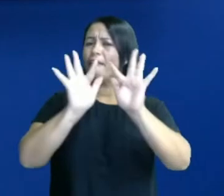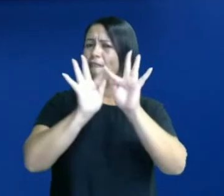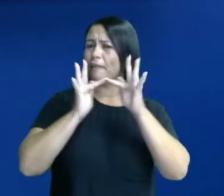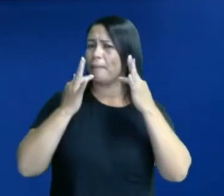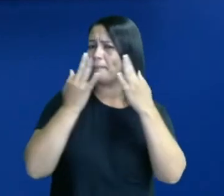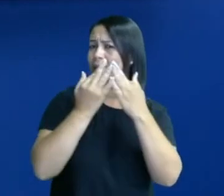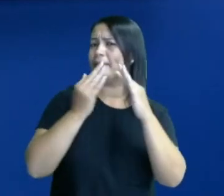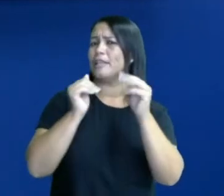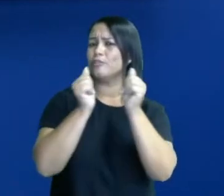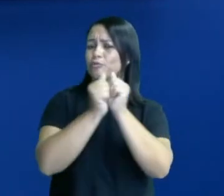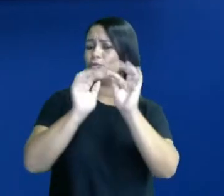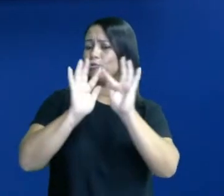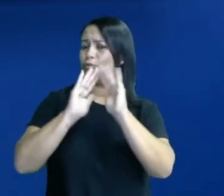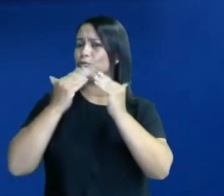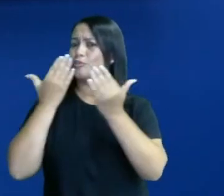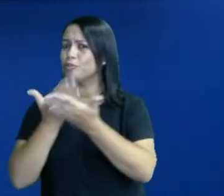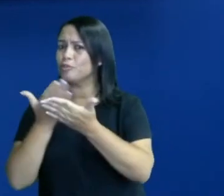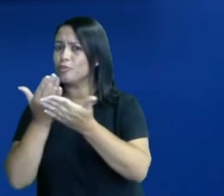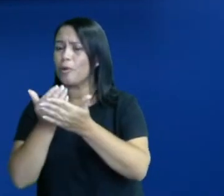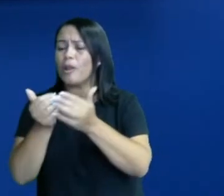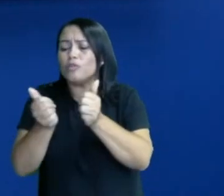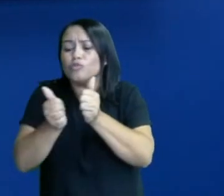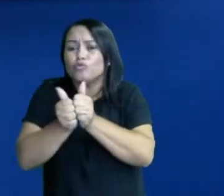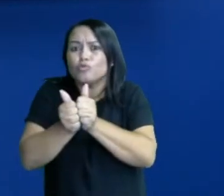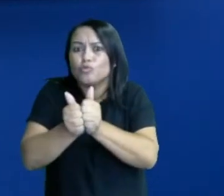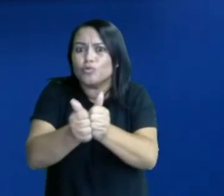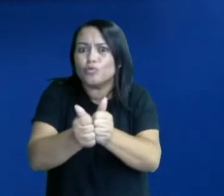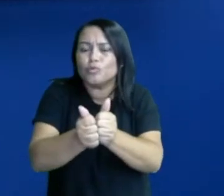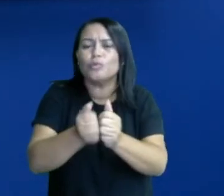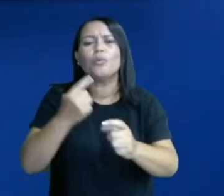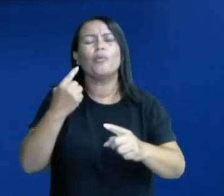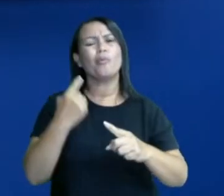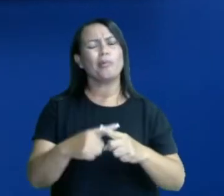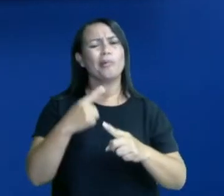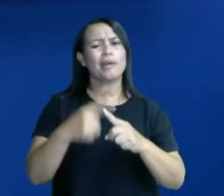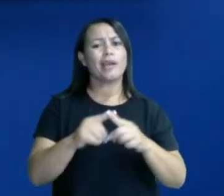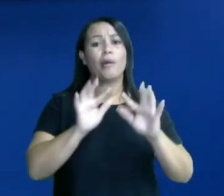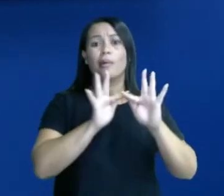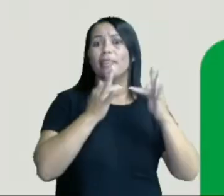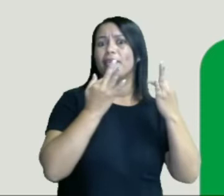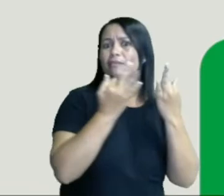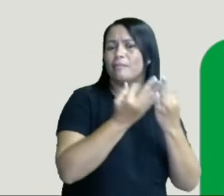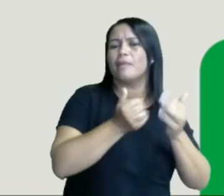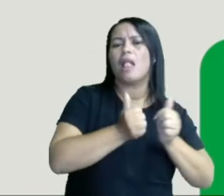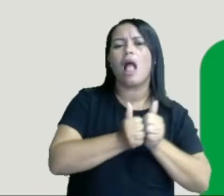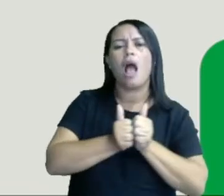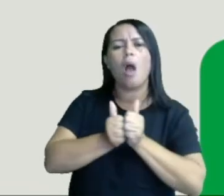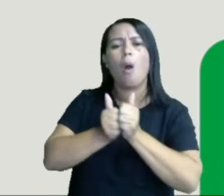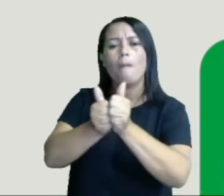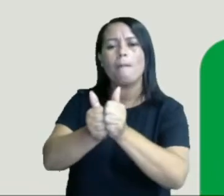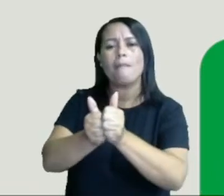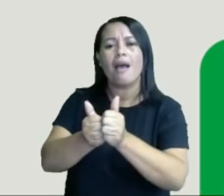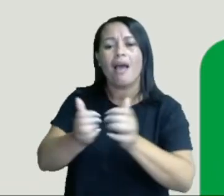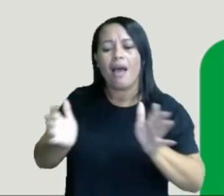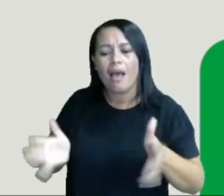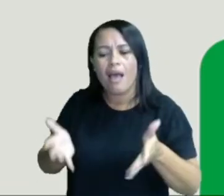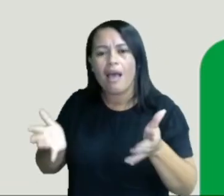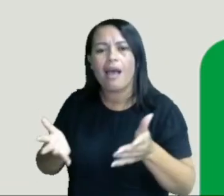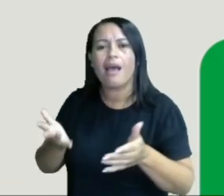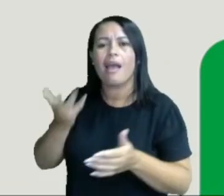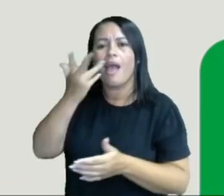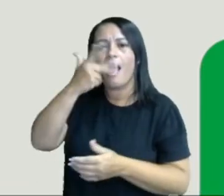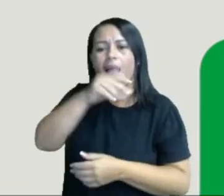Família e escola devem caminhar juntos. Por quê? Quando a família acompanha a criança no